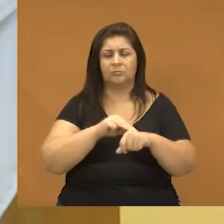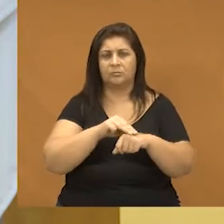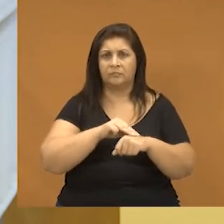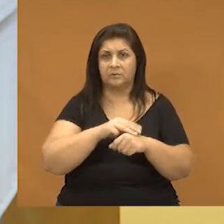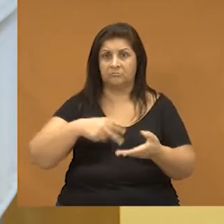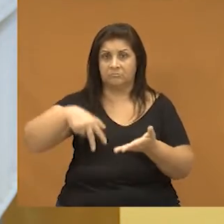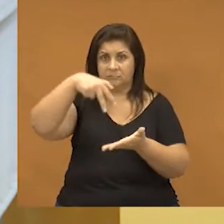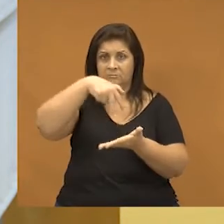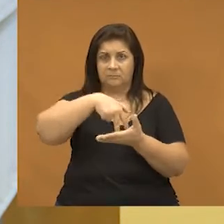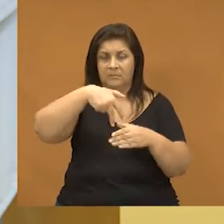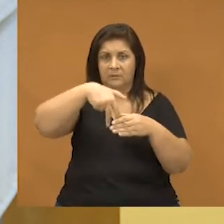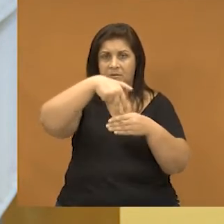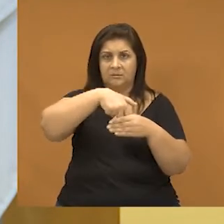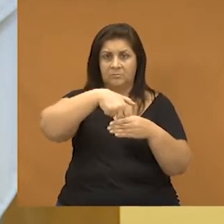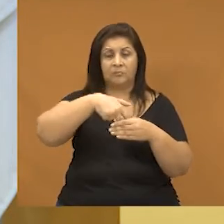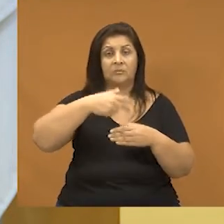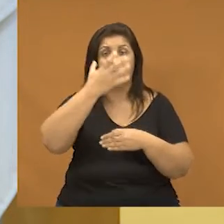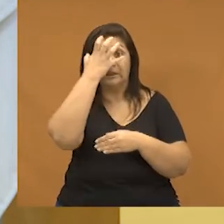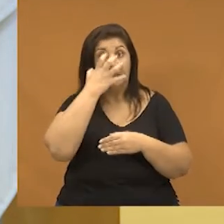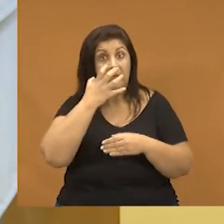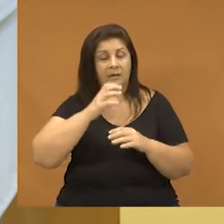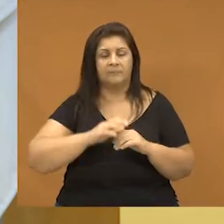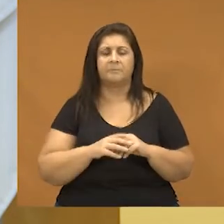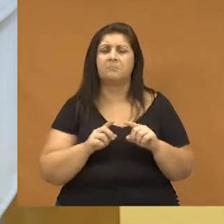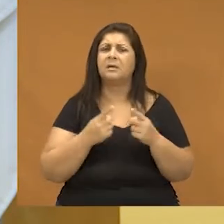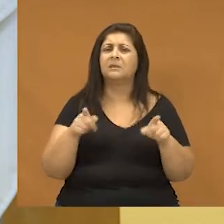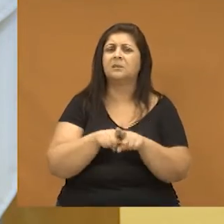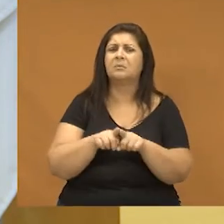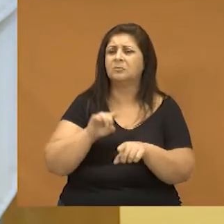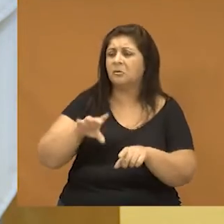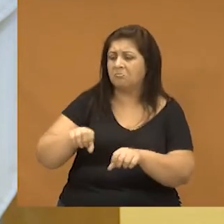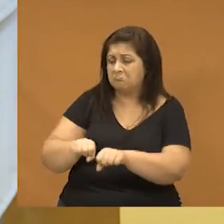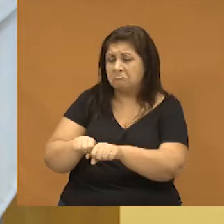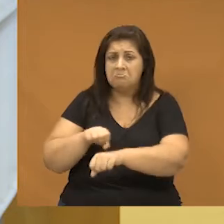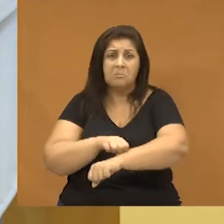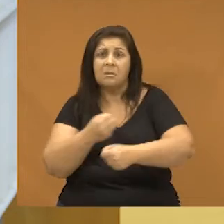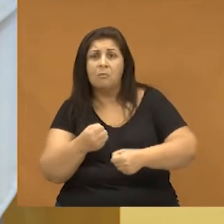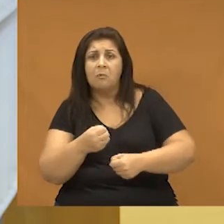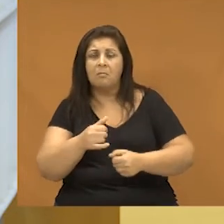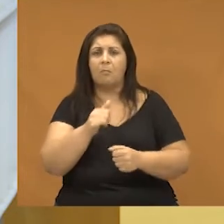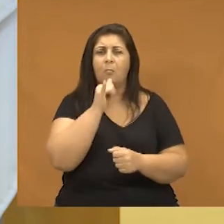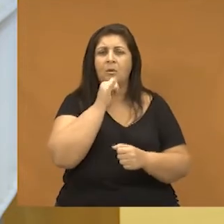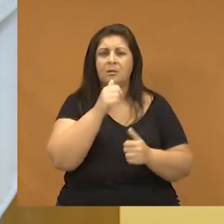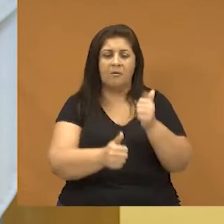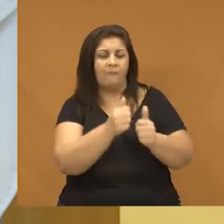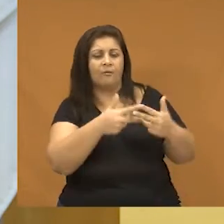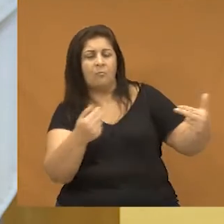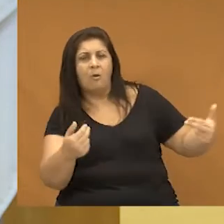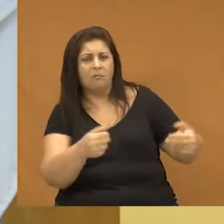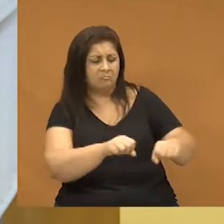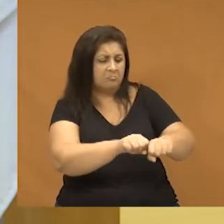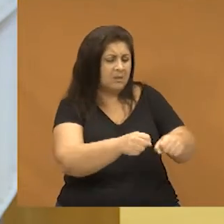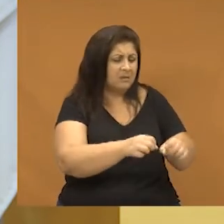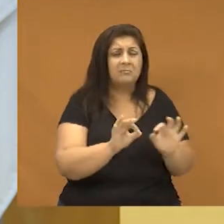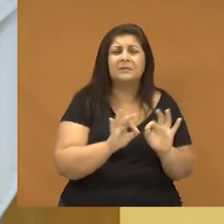se resumiu a isso. Mas tem também a lesão numa partida de futebol, uma lesão não